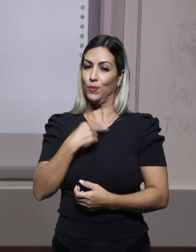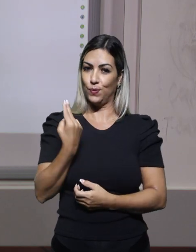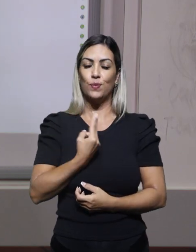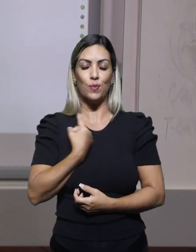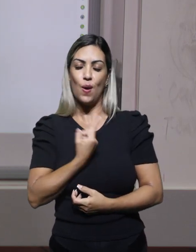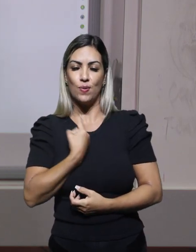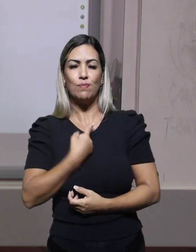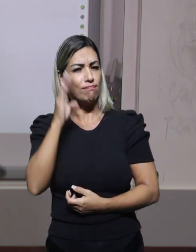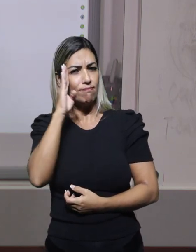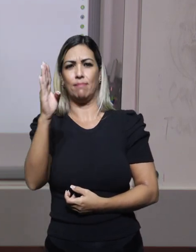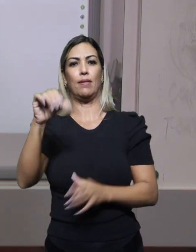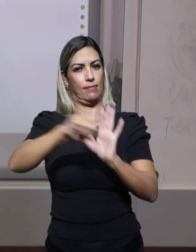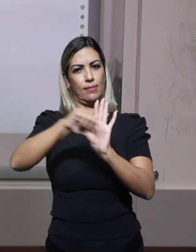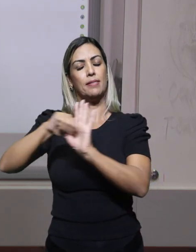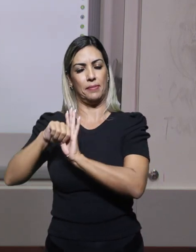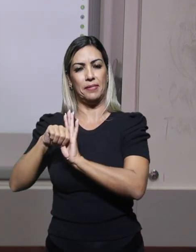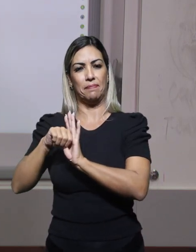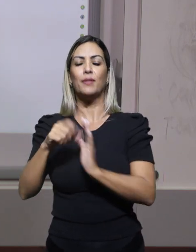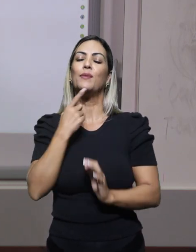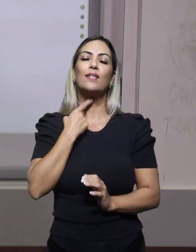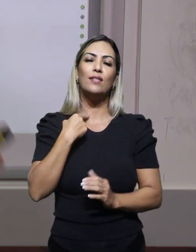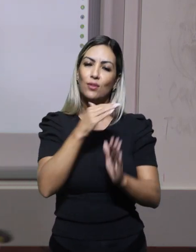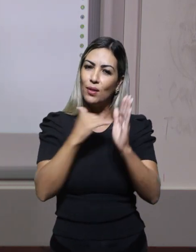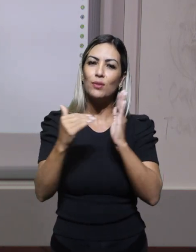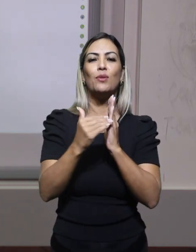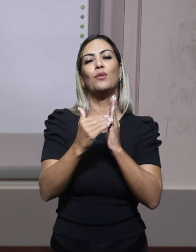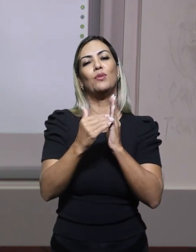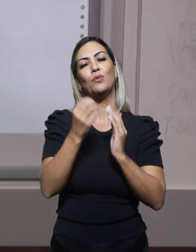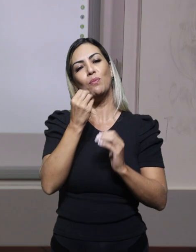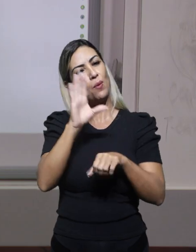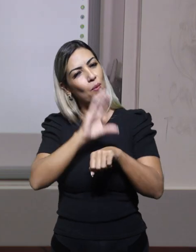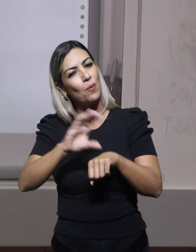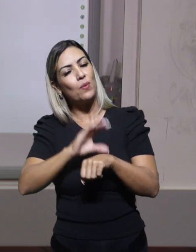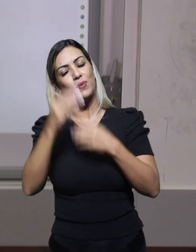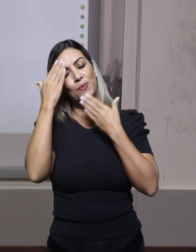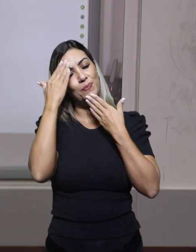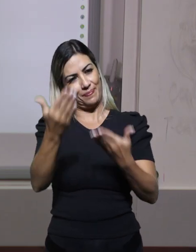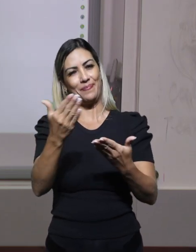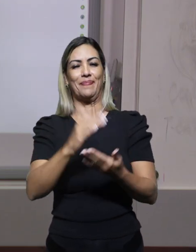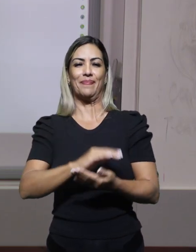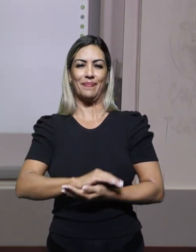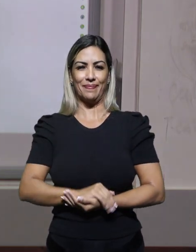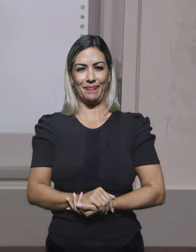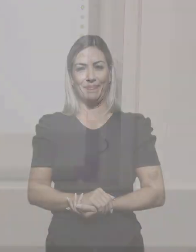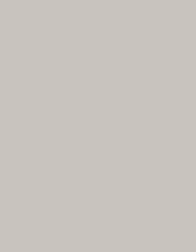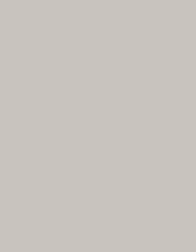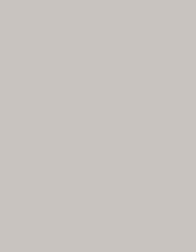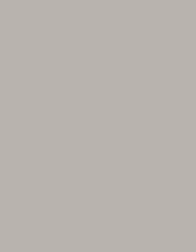com os nossos principais crimes. Eu desejo a todos e todas um bom curso. Muito obrigada.